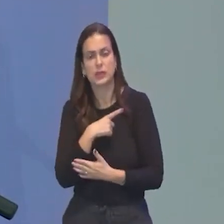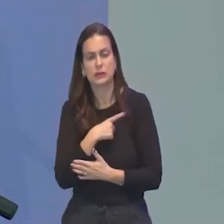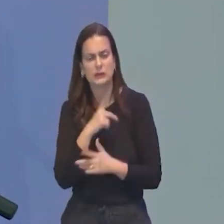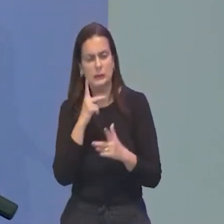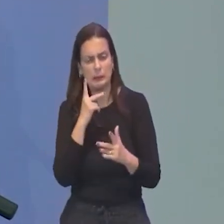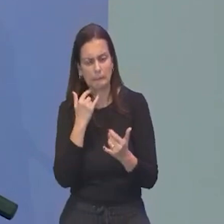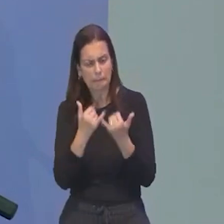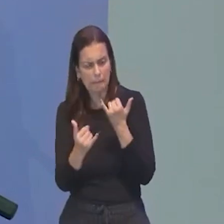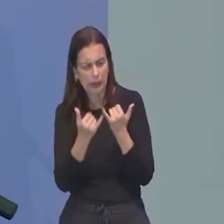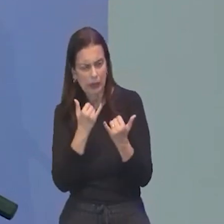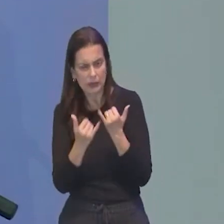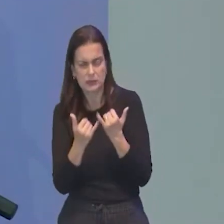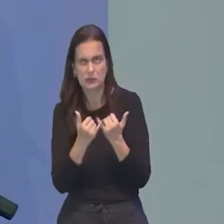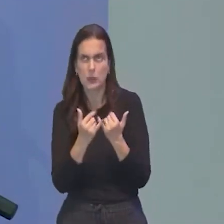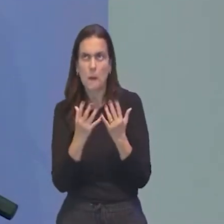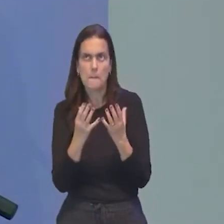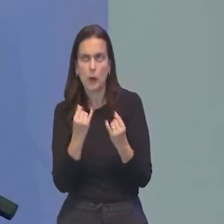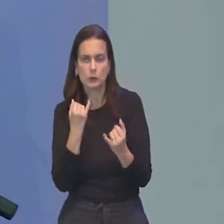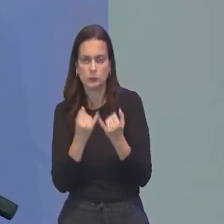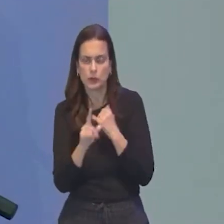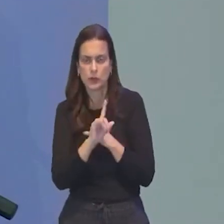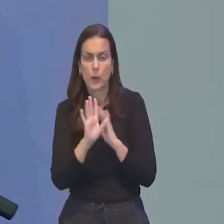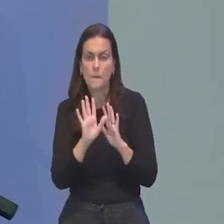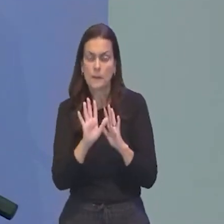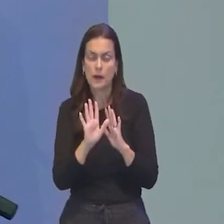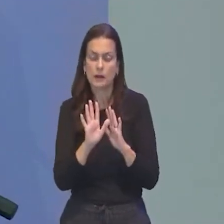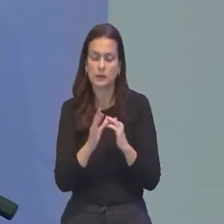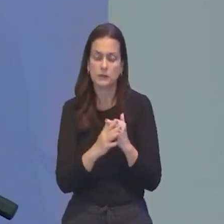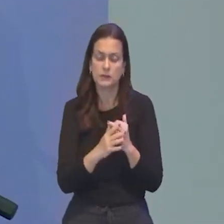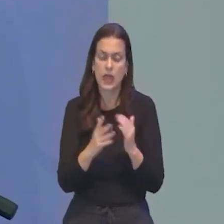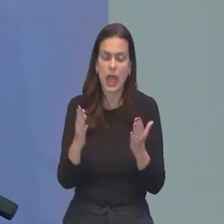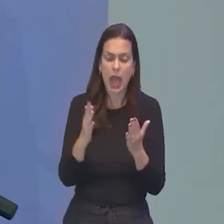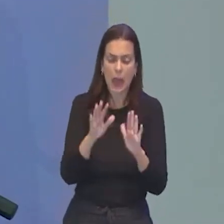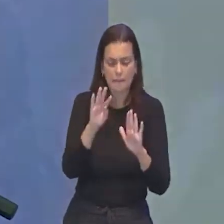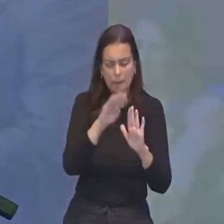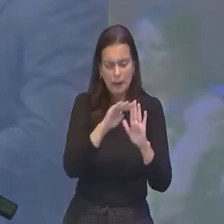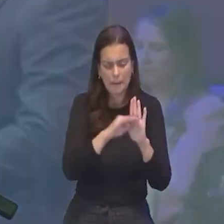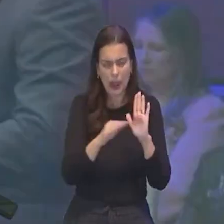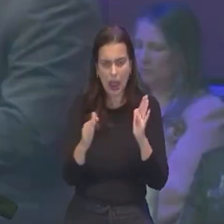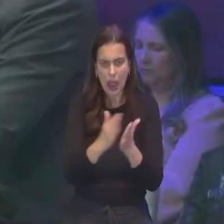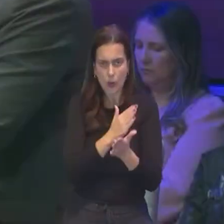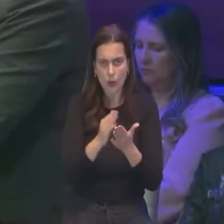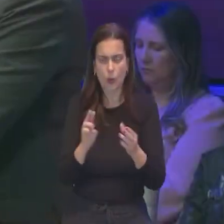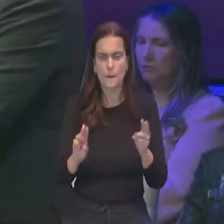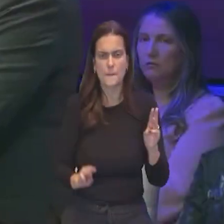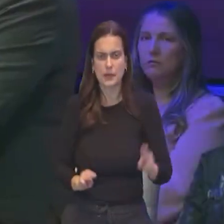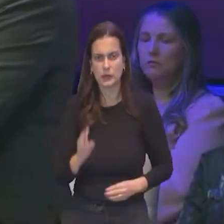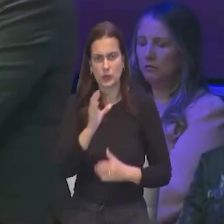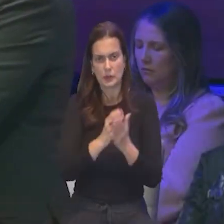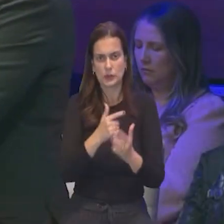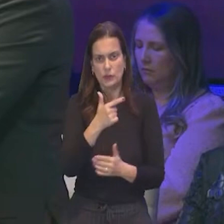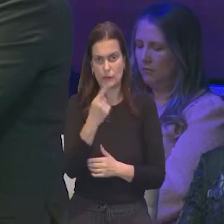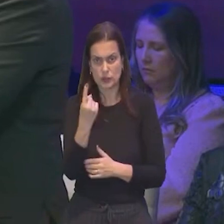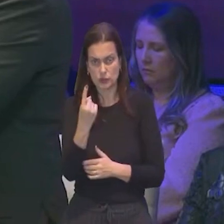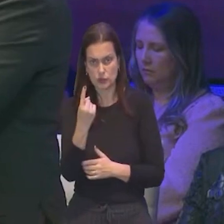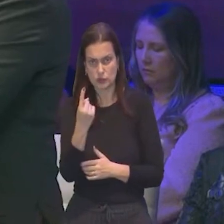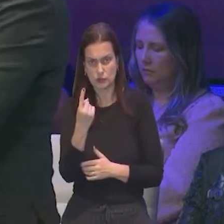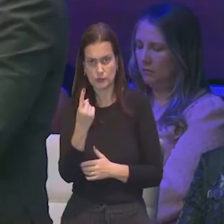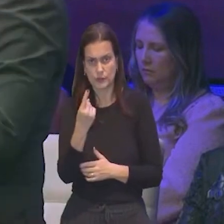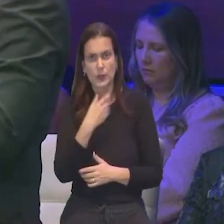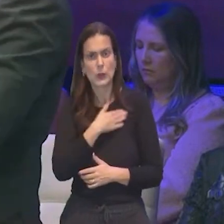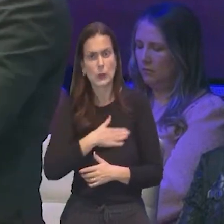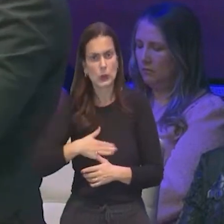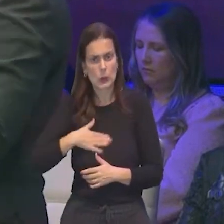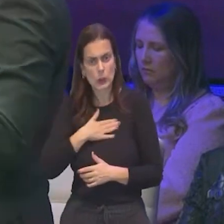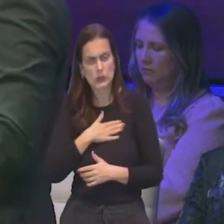diria muito semelhante, mas semelhante em alguns aspectos. Mateus no capítulo 21, em que eu gostaria